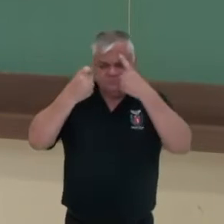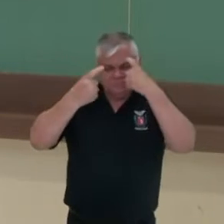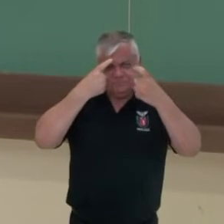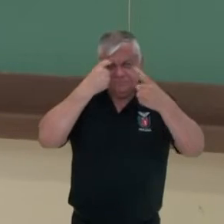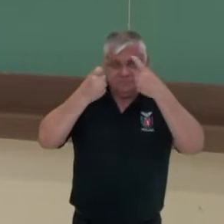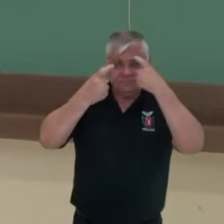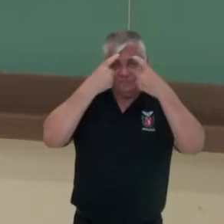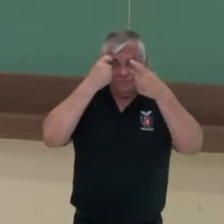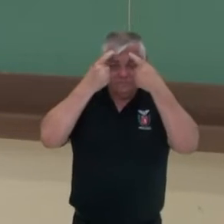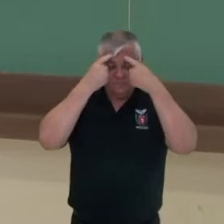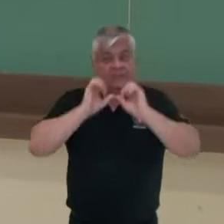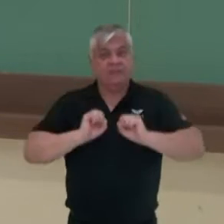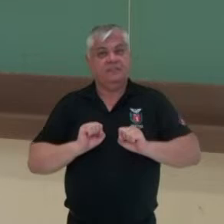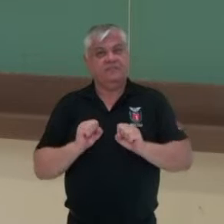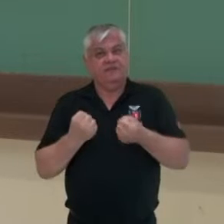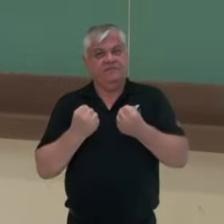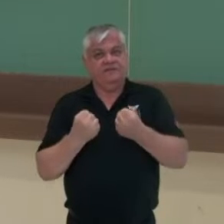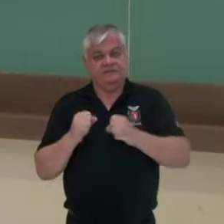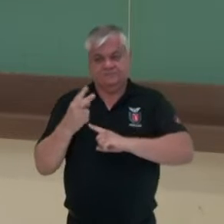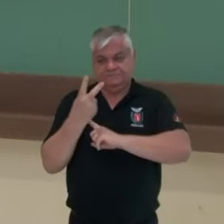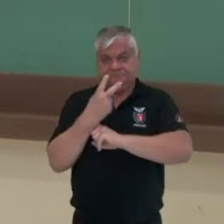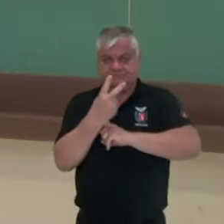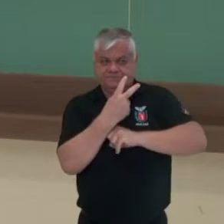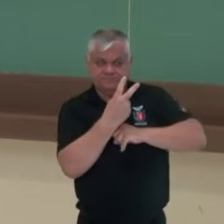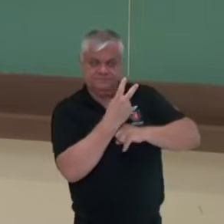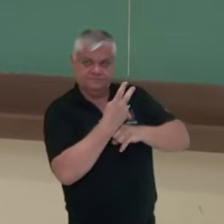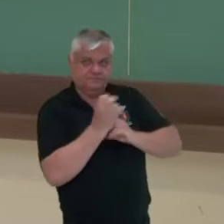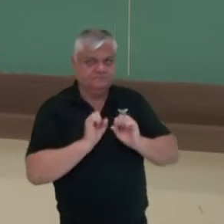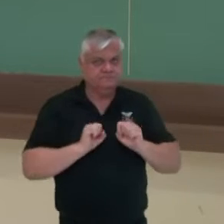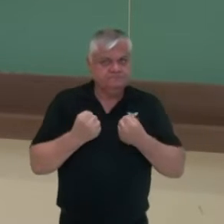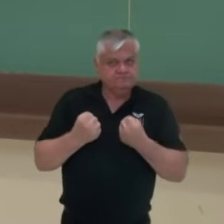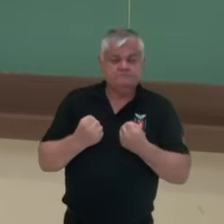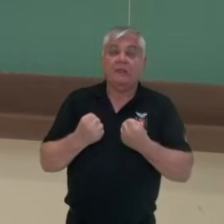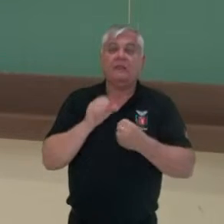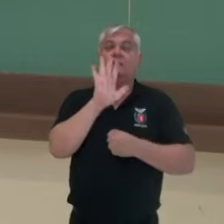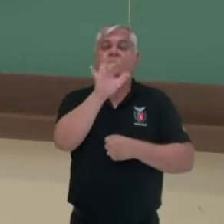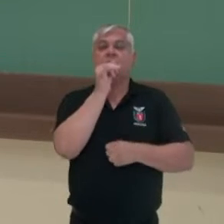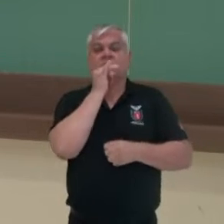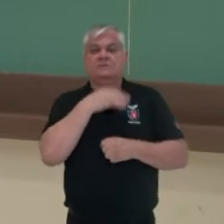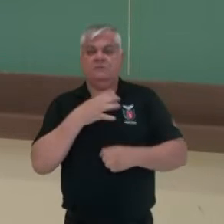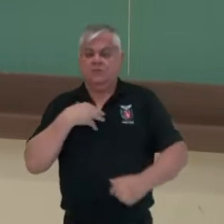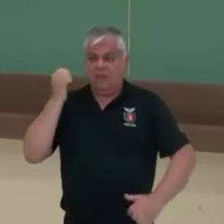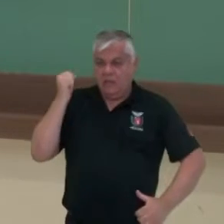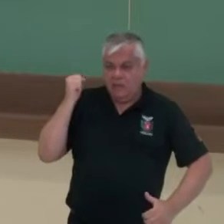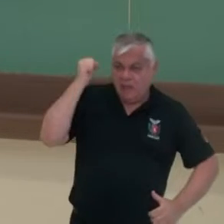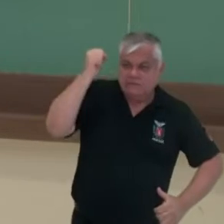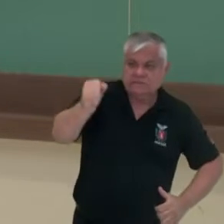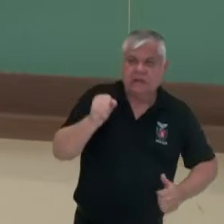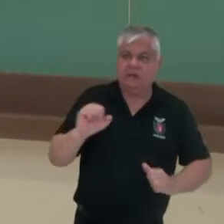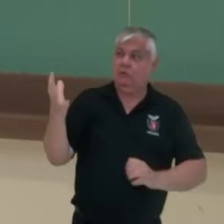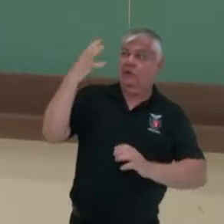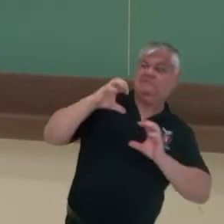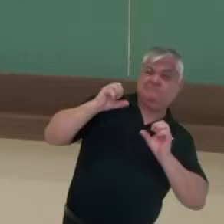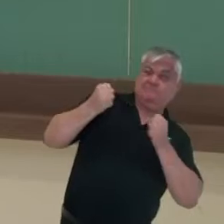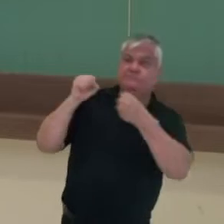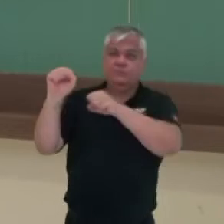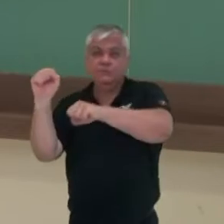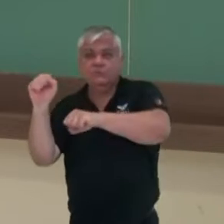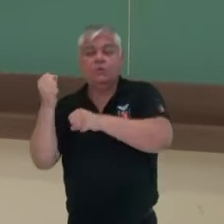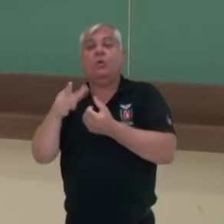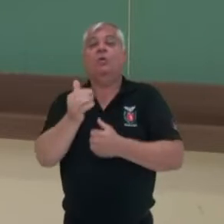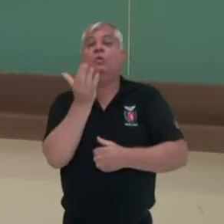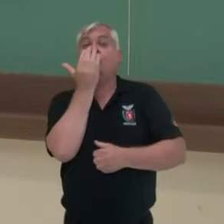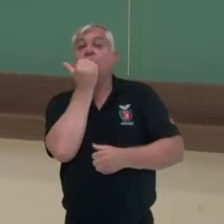para a autodefesa. Então, acredita-se que quando a gente pensa em caçar, né, se defender, ou defender até a comida,